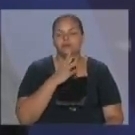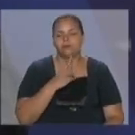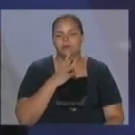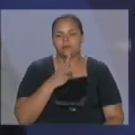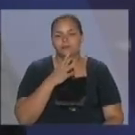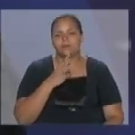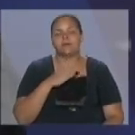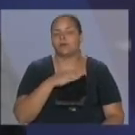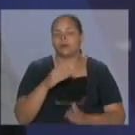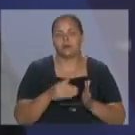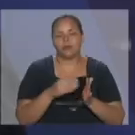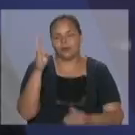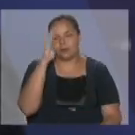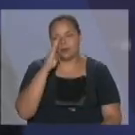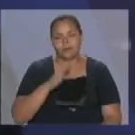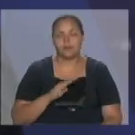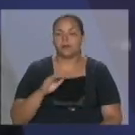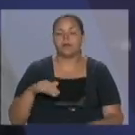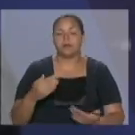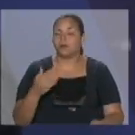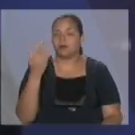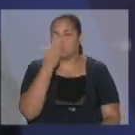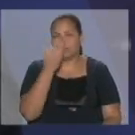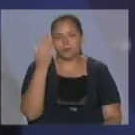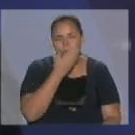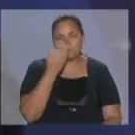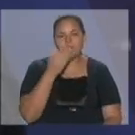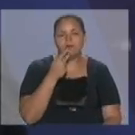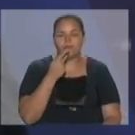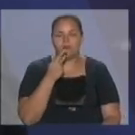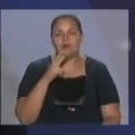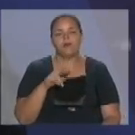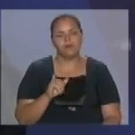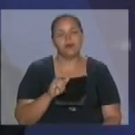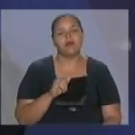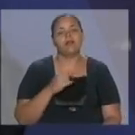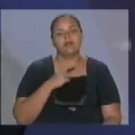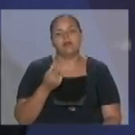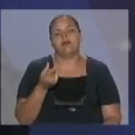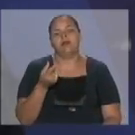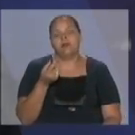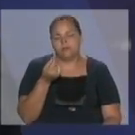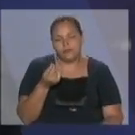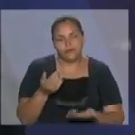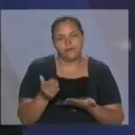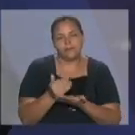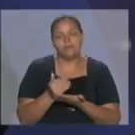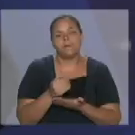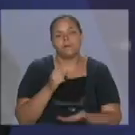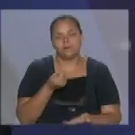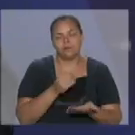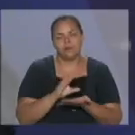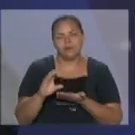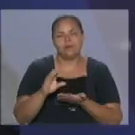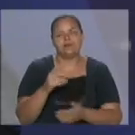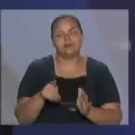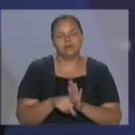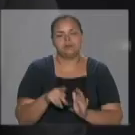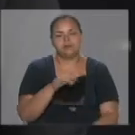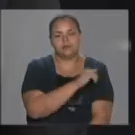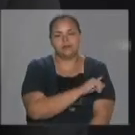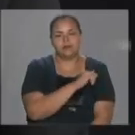bacia é do Brasil. Então, eu não vejo dizer, vai sair o investimento do Rio, não, porque o petróleo está aqui.